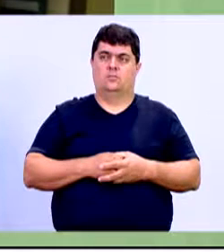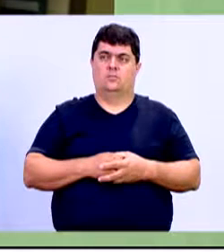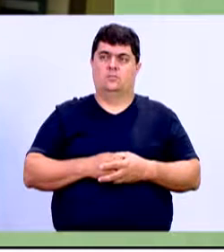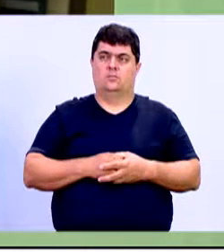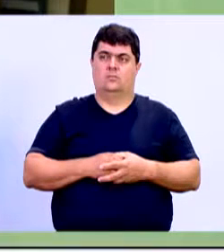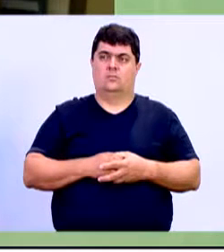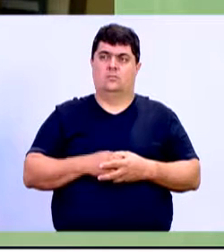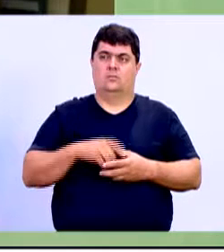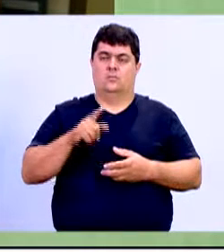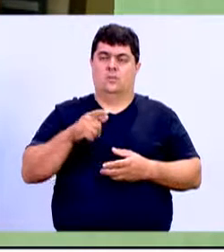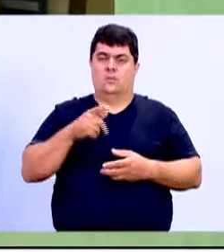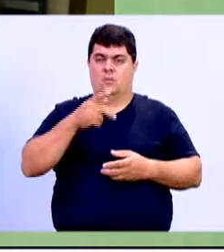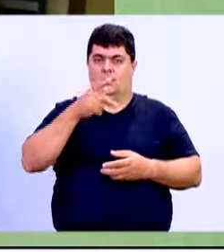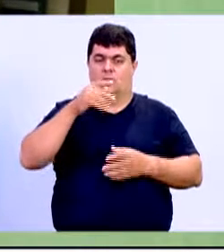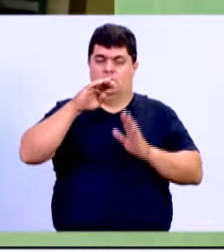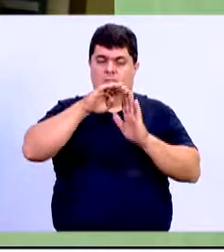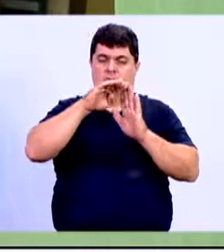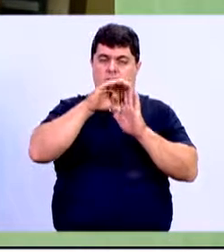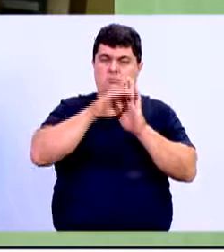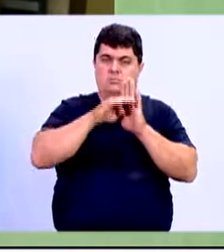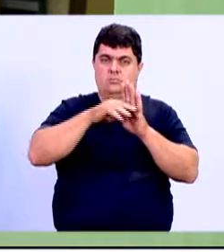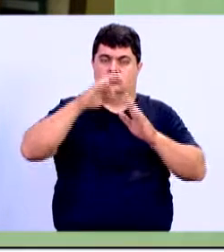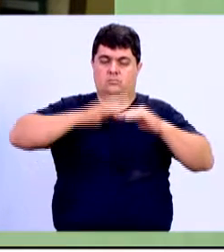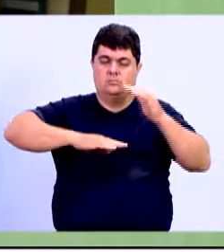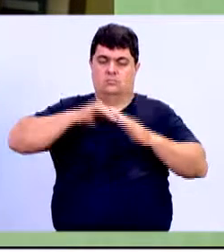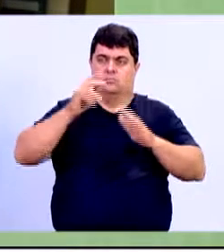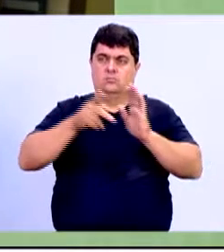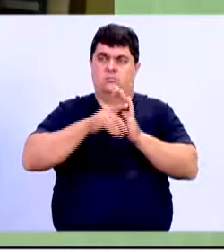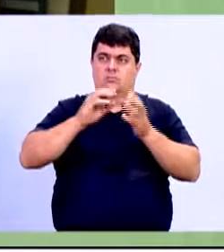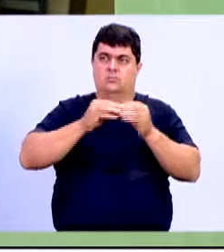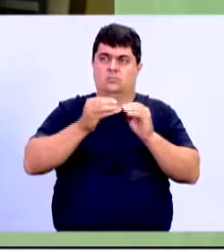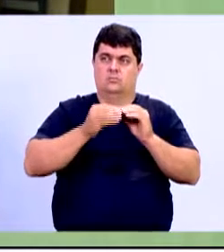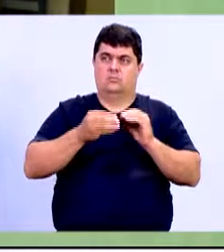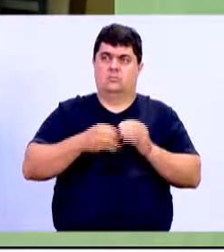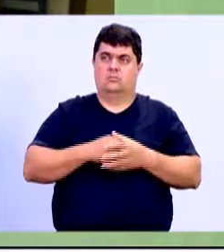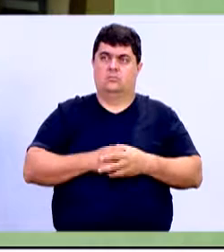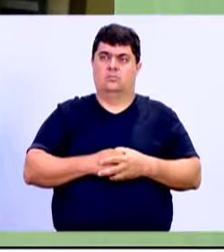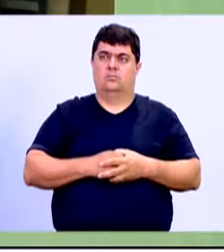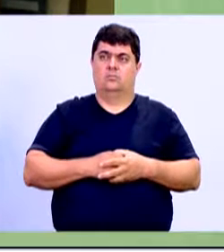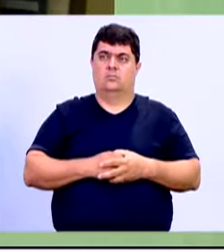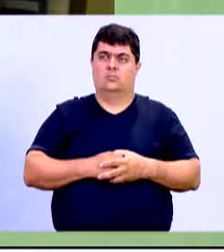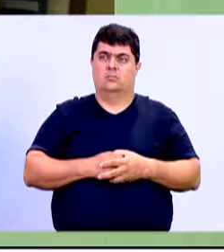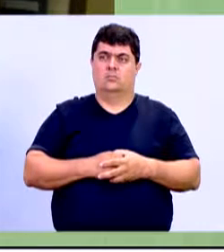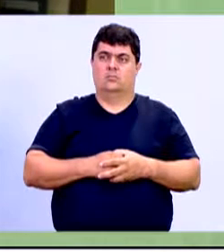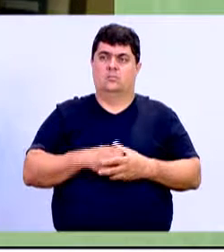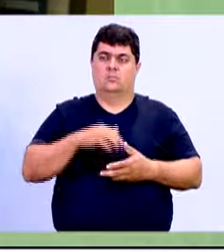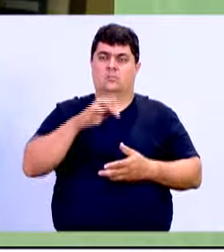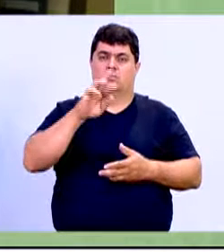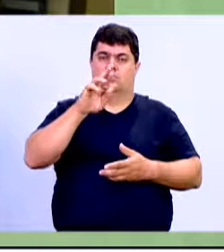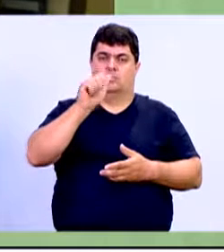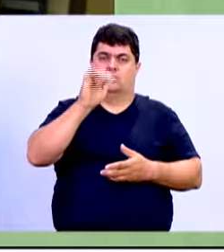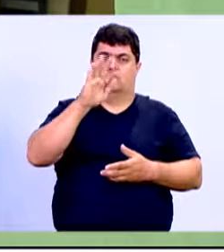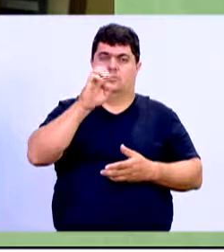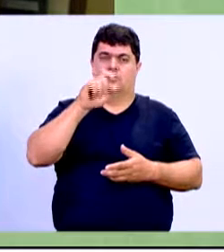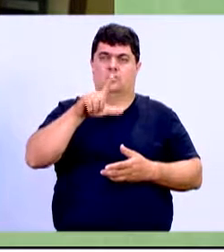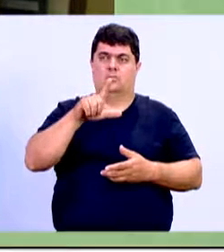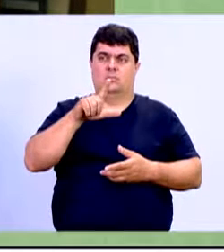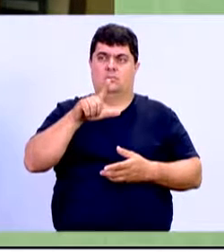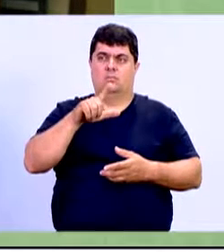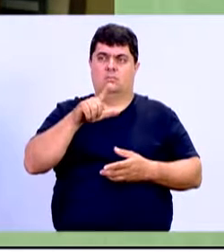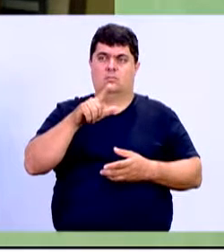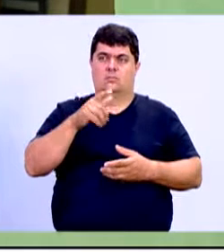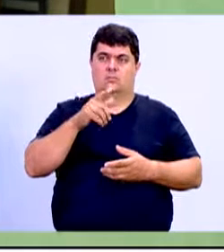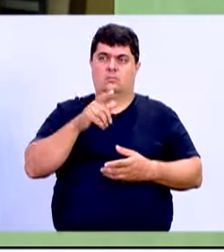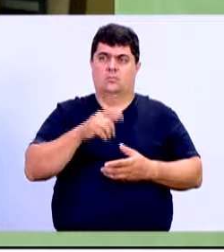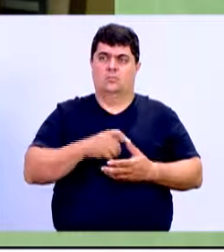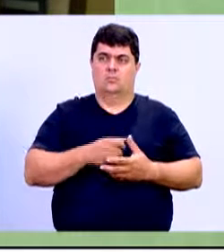os analistas que cuidam da parte de banco de dados, né? E esse aqui é o Rafael Heitor, que é o chefe do desenvolvimento. Ele está de frente para a